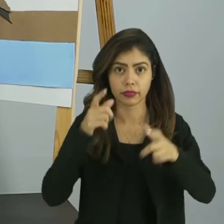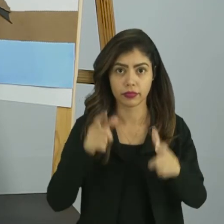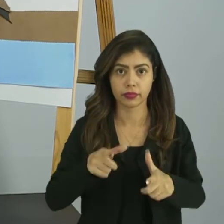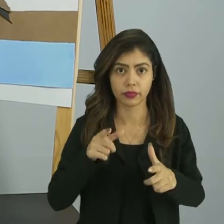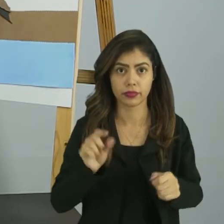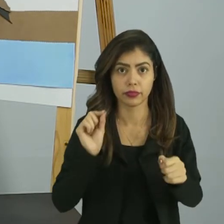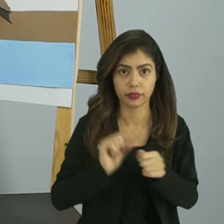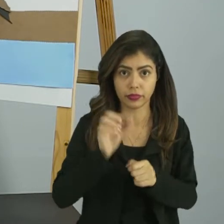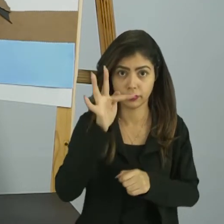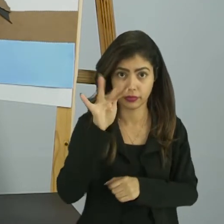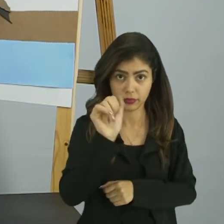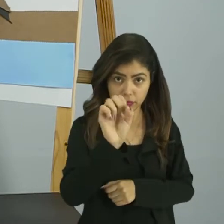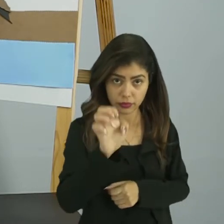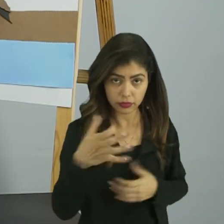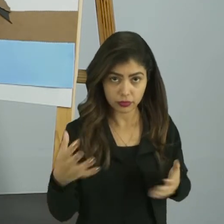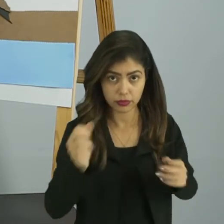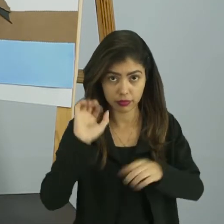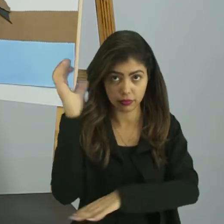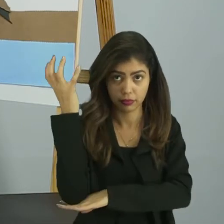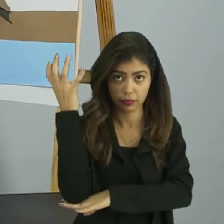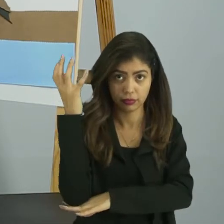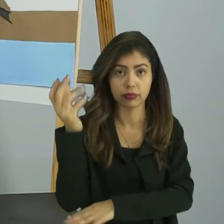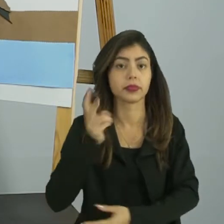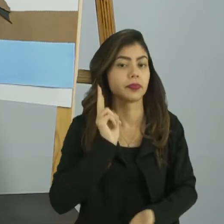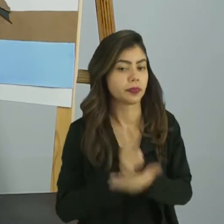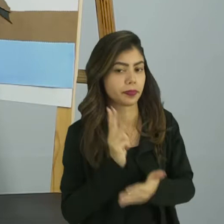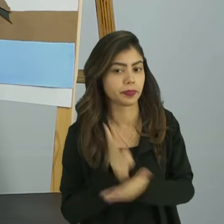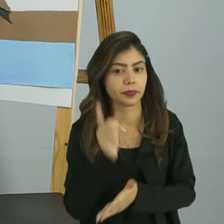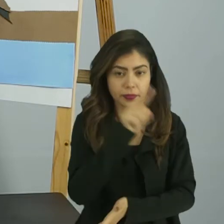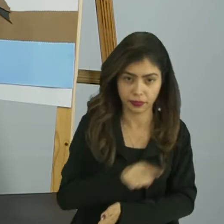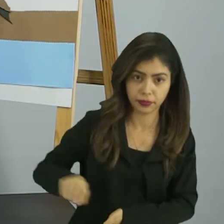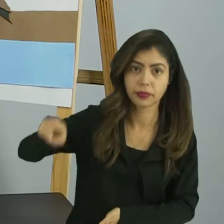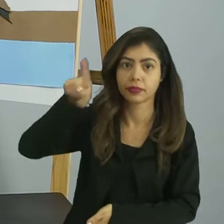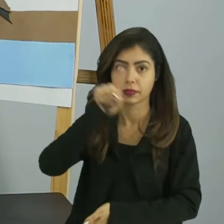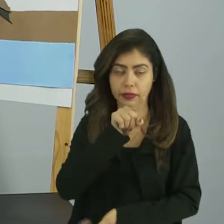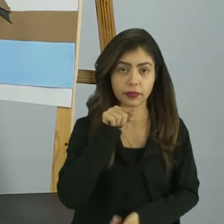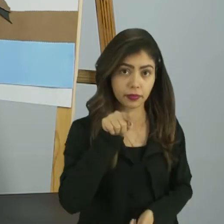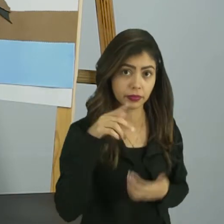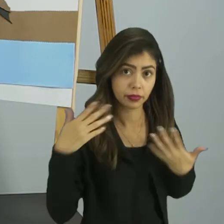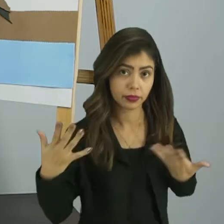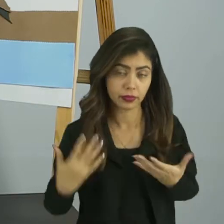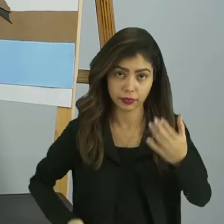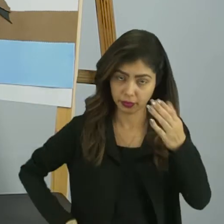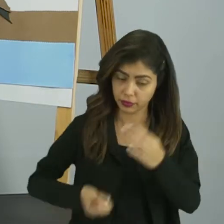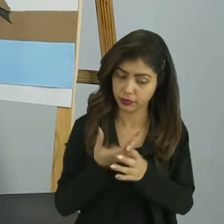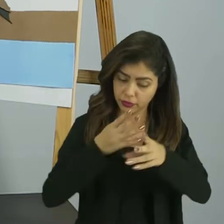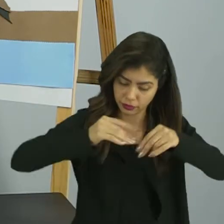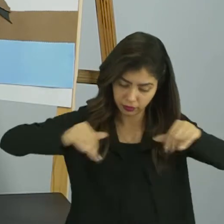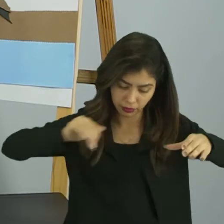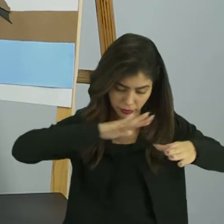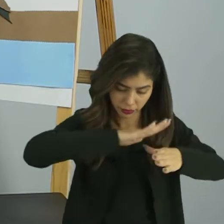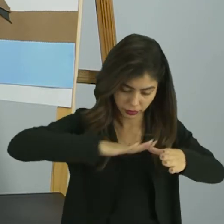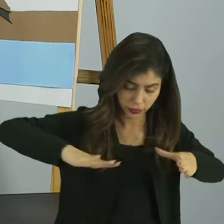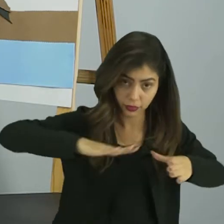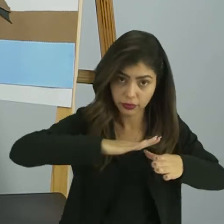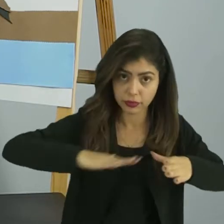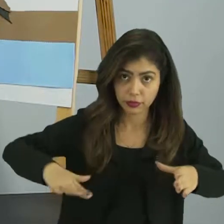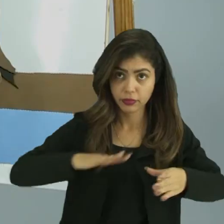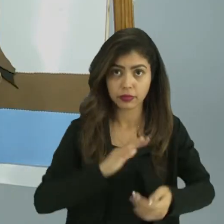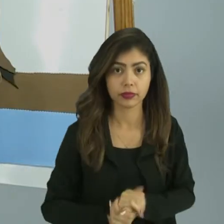as fases da planta, que é a mesma coisa dos ciclos, né? Então, ela foi plantada, a sementinha,